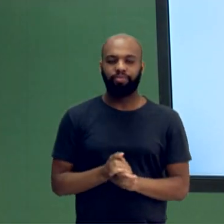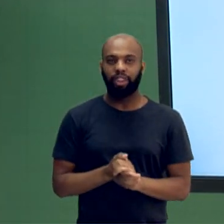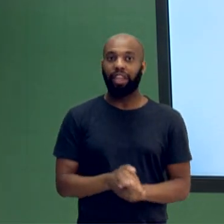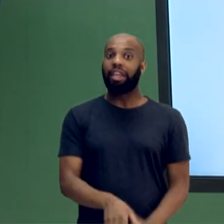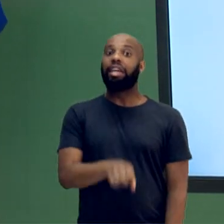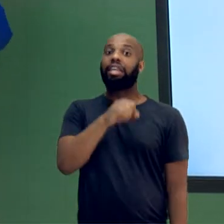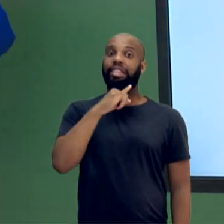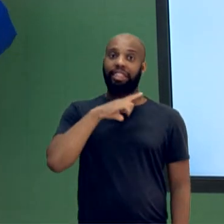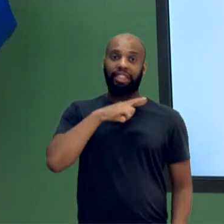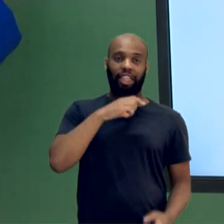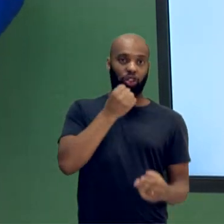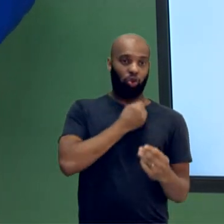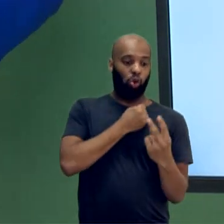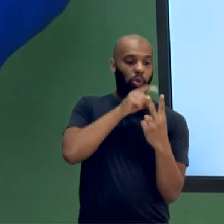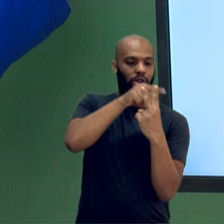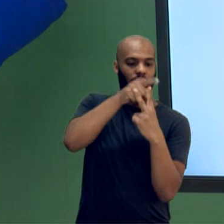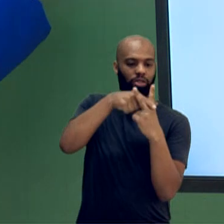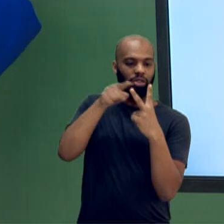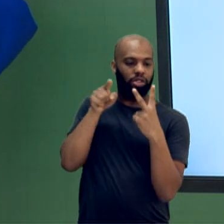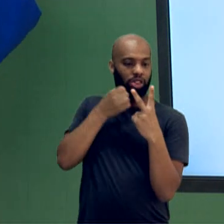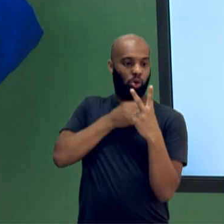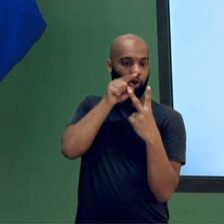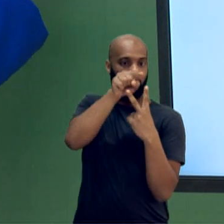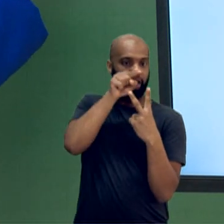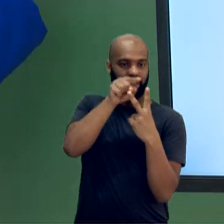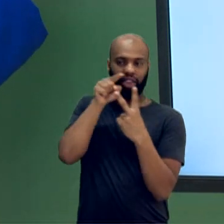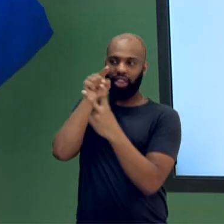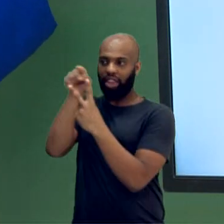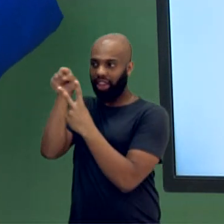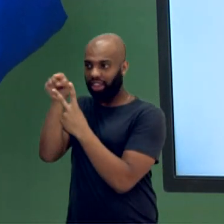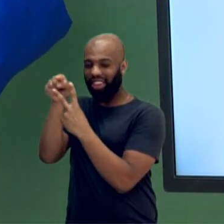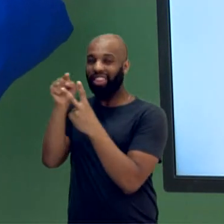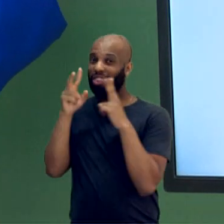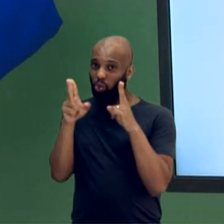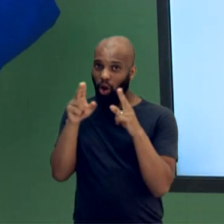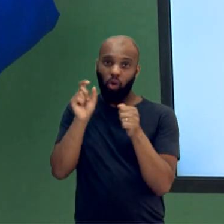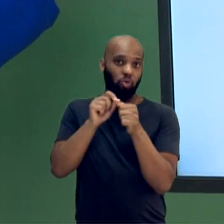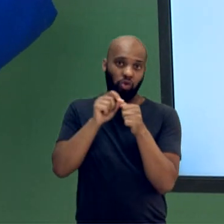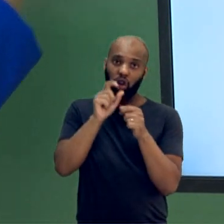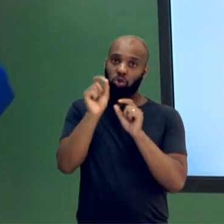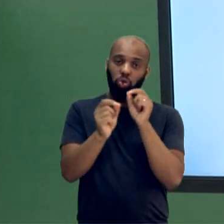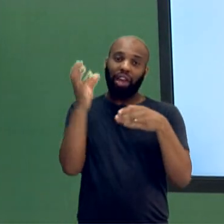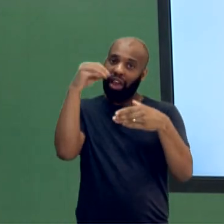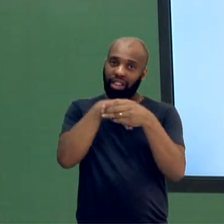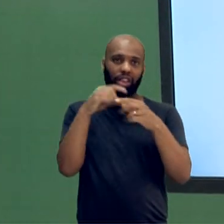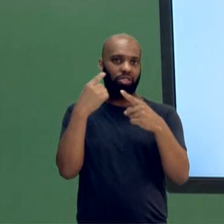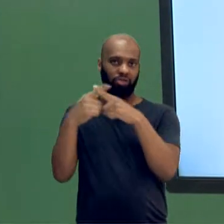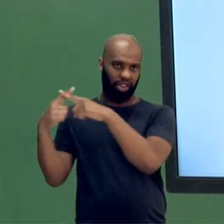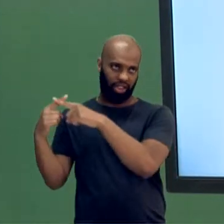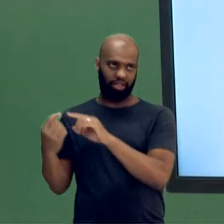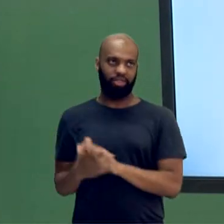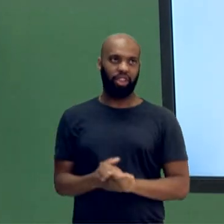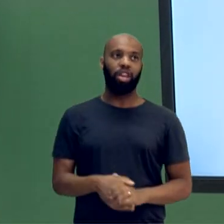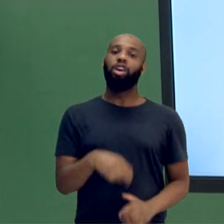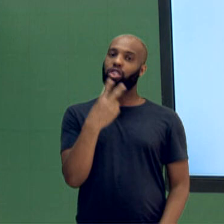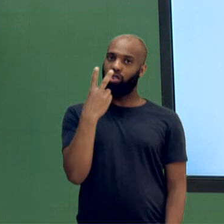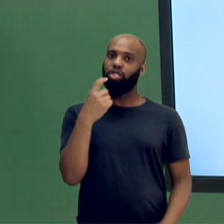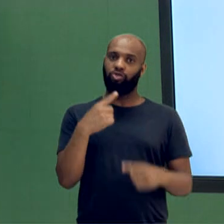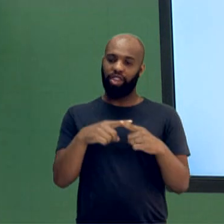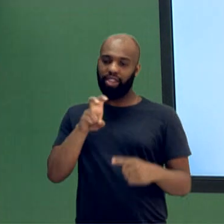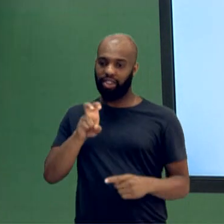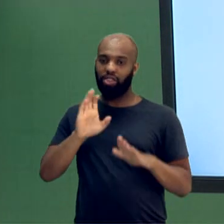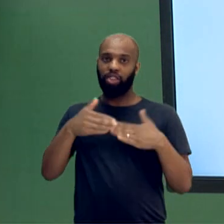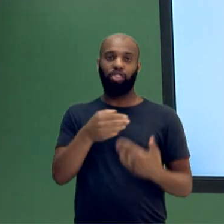assim, eu vou ter um único radicando, 2 vezes 5, ou seja, 3 raiz